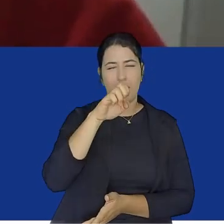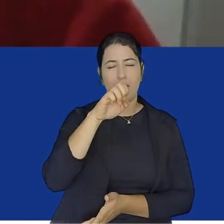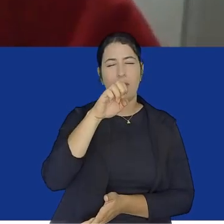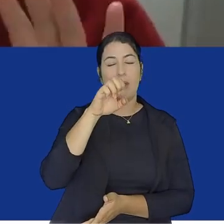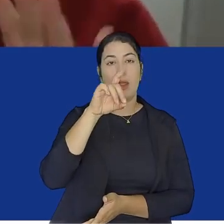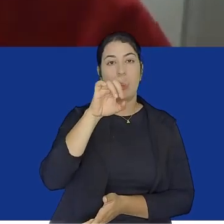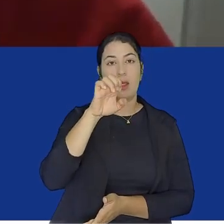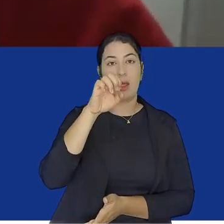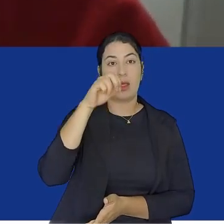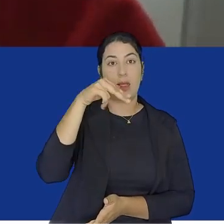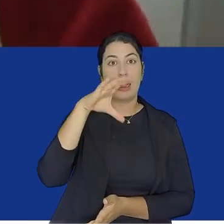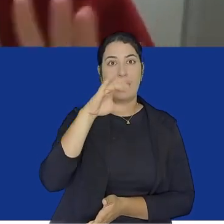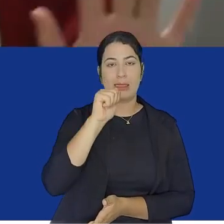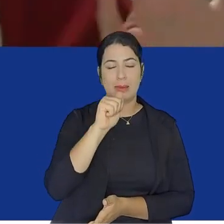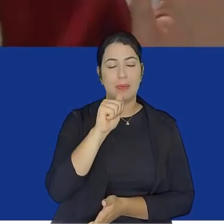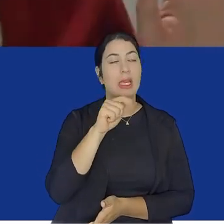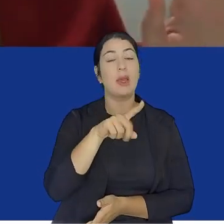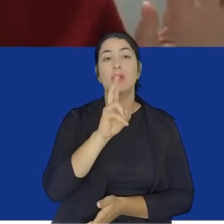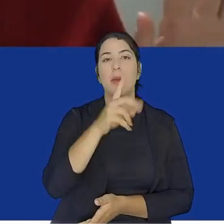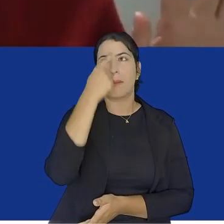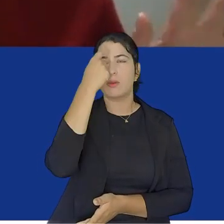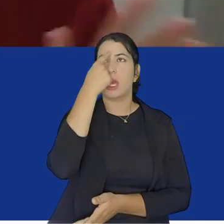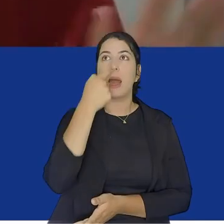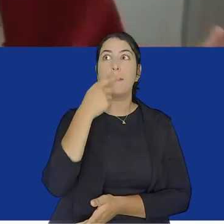mim, assim, eu tenho essa coisa. Então, eu não sabia.